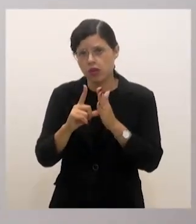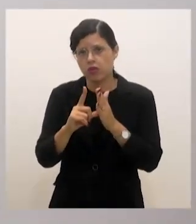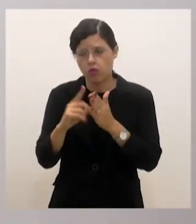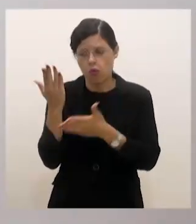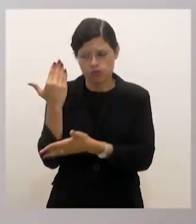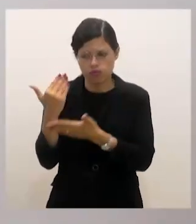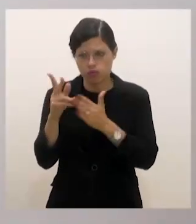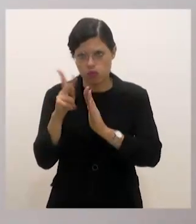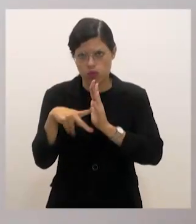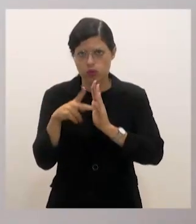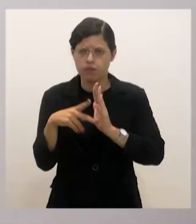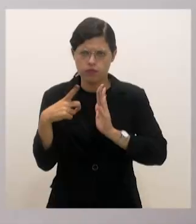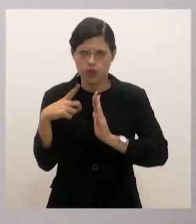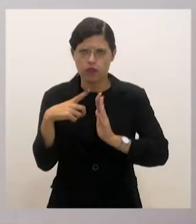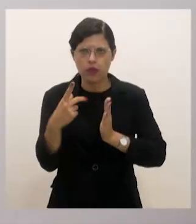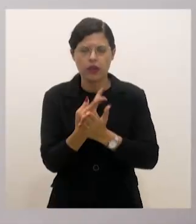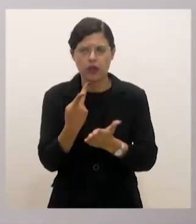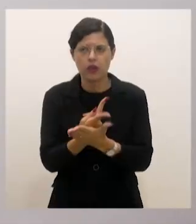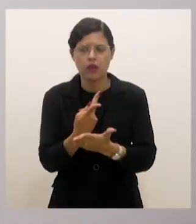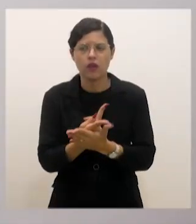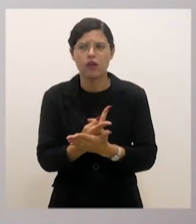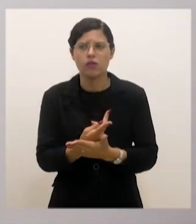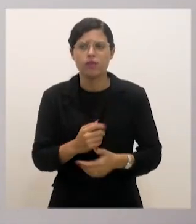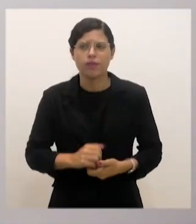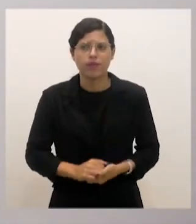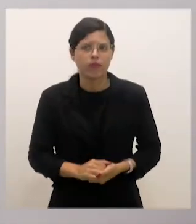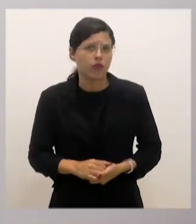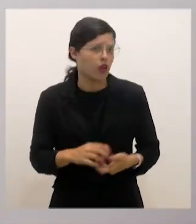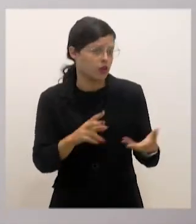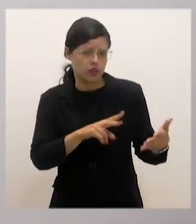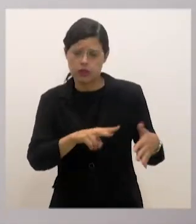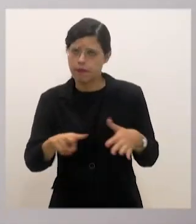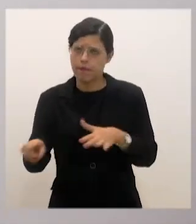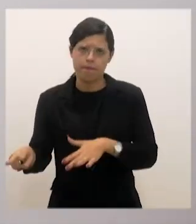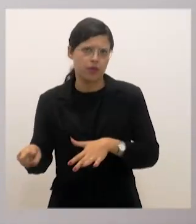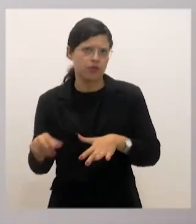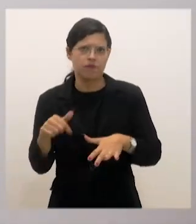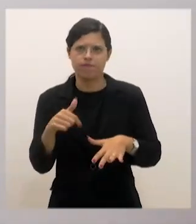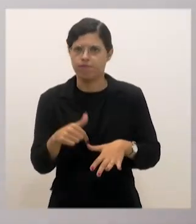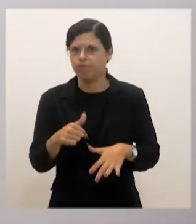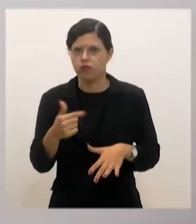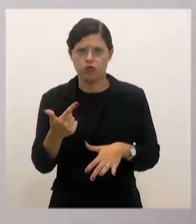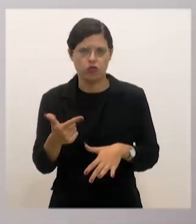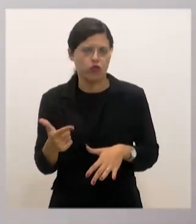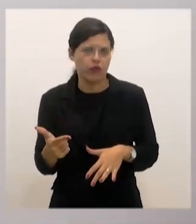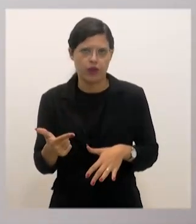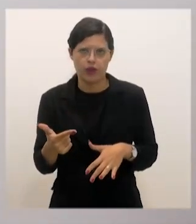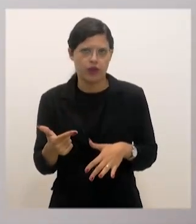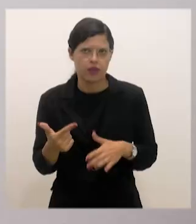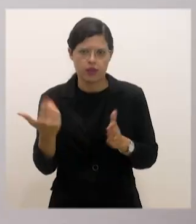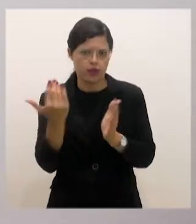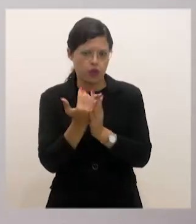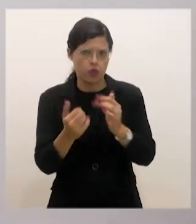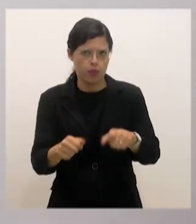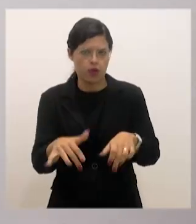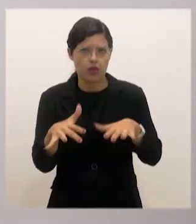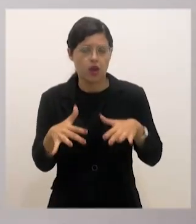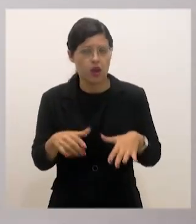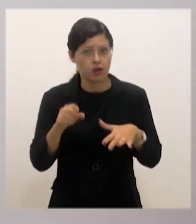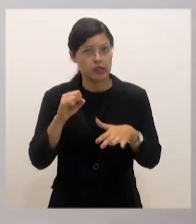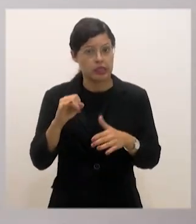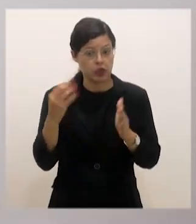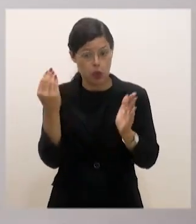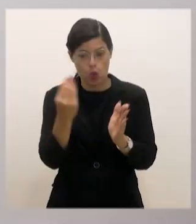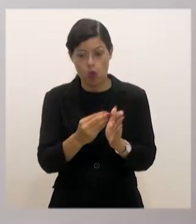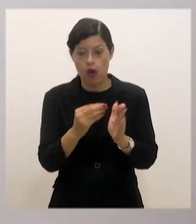Então, isto não vai entrar na pauta dessa semana, porque já está feita. Se for entrar na pauta, vai ser da semana